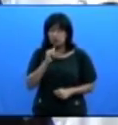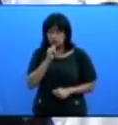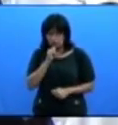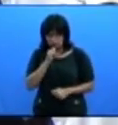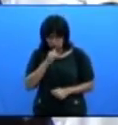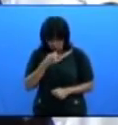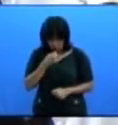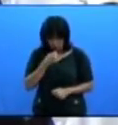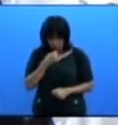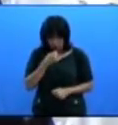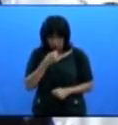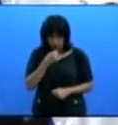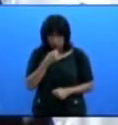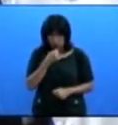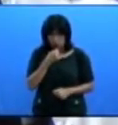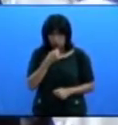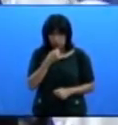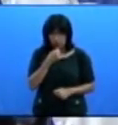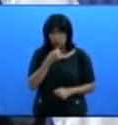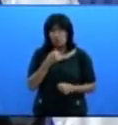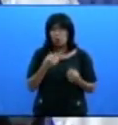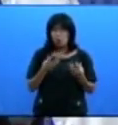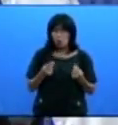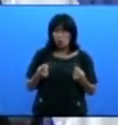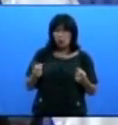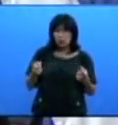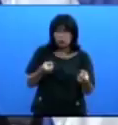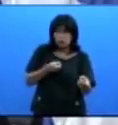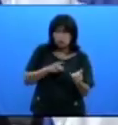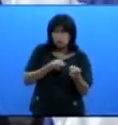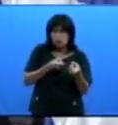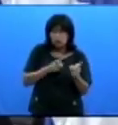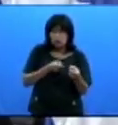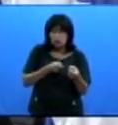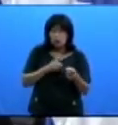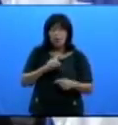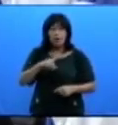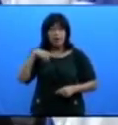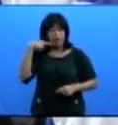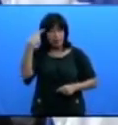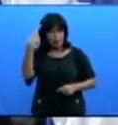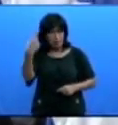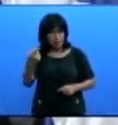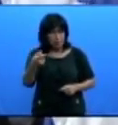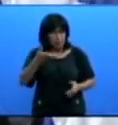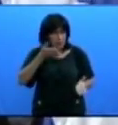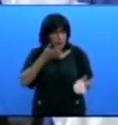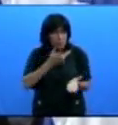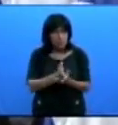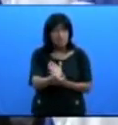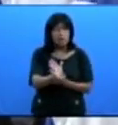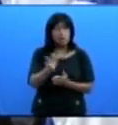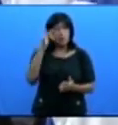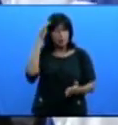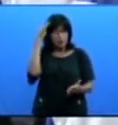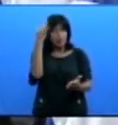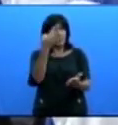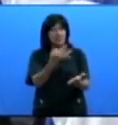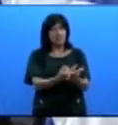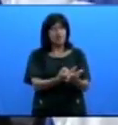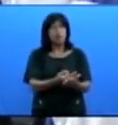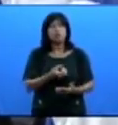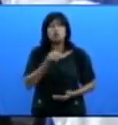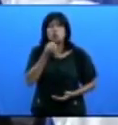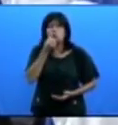pouco contristados com várias tentações, para que a prova da vossa fé, muito mais preciosa do